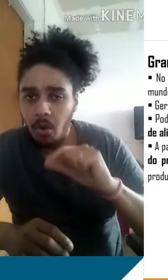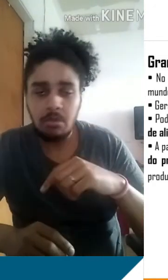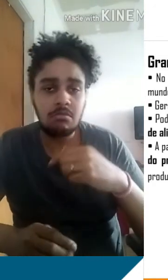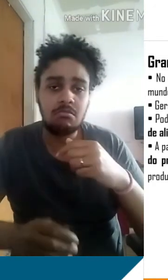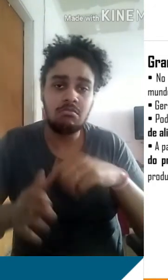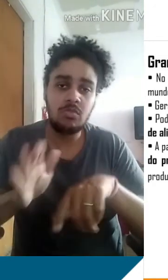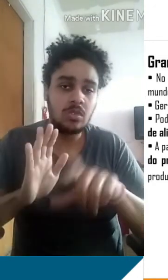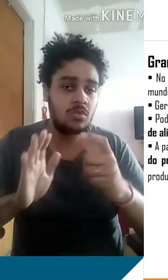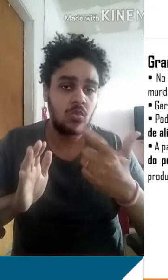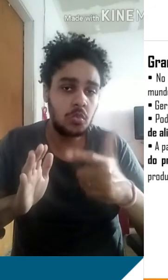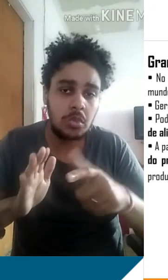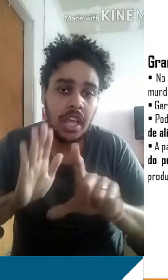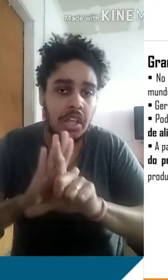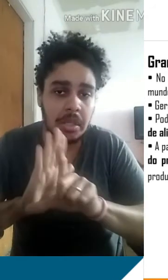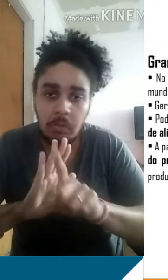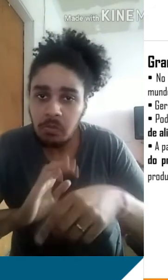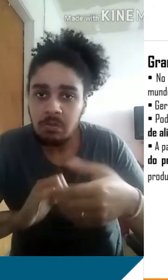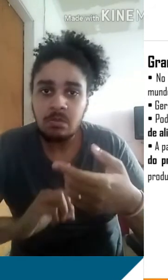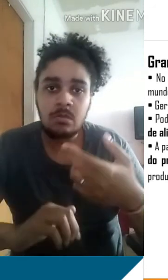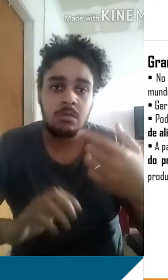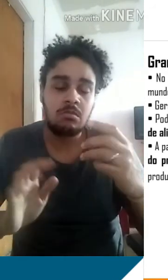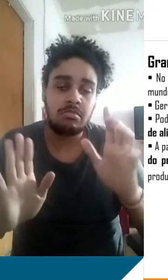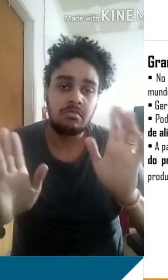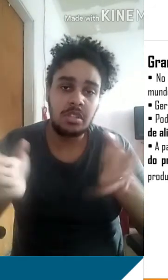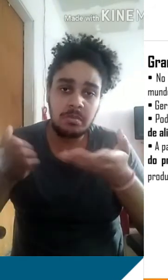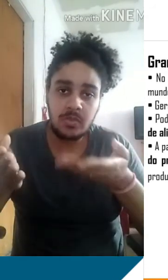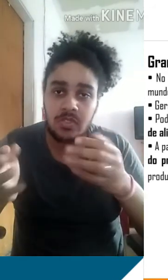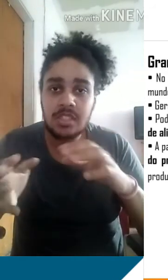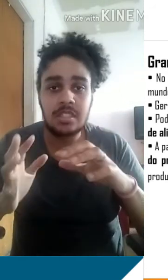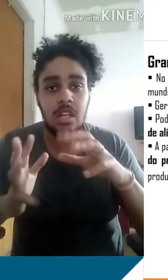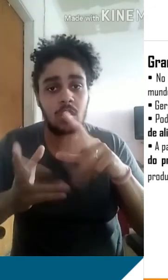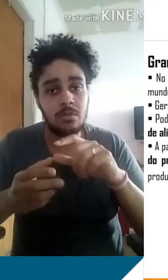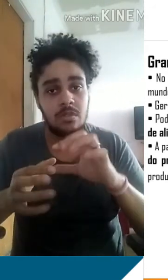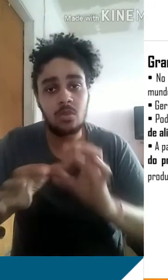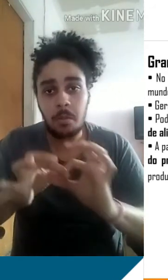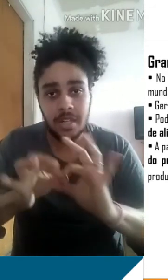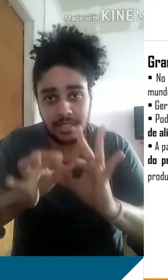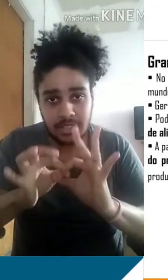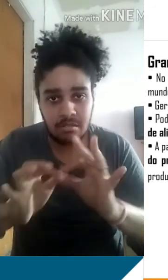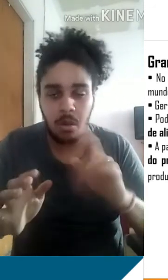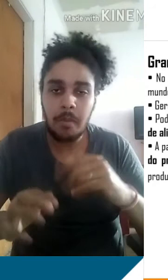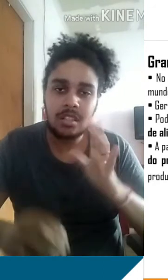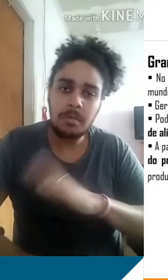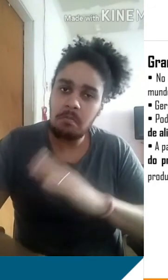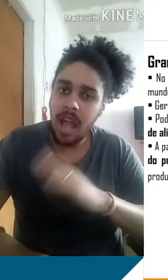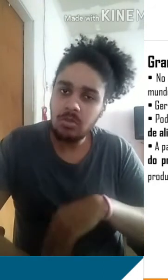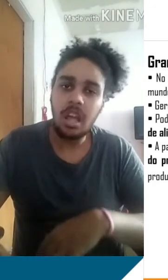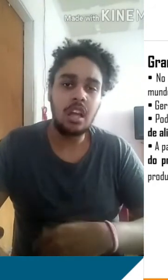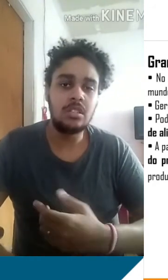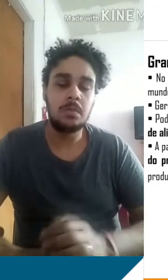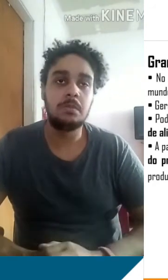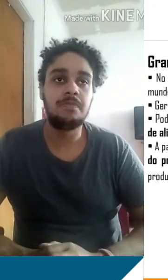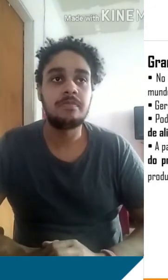como perversidade, essa caracterização perversa da globalização. Beleza? Nesse sentido, principalmente desde os anos 90,